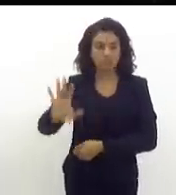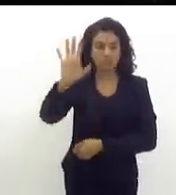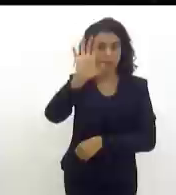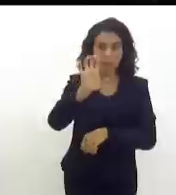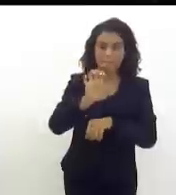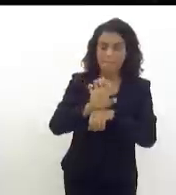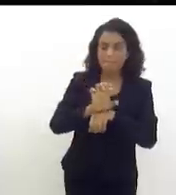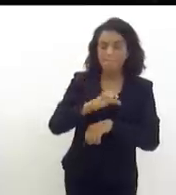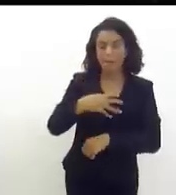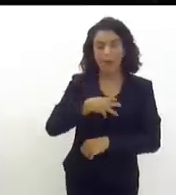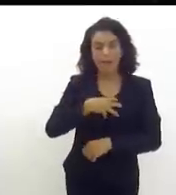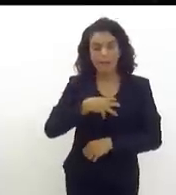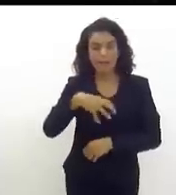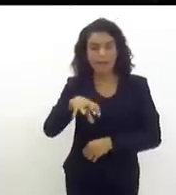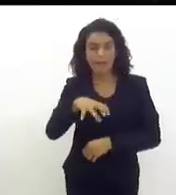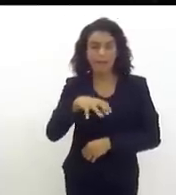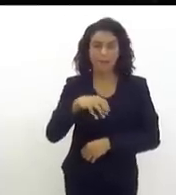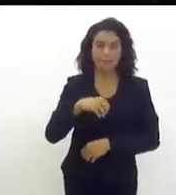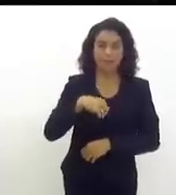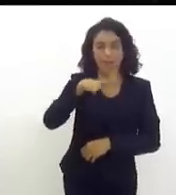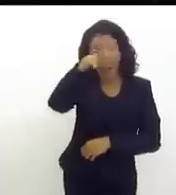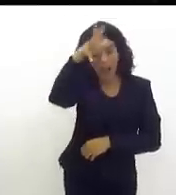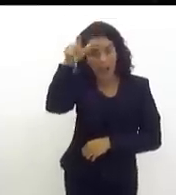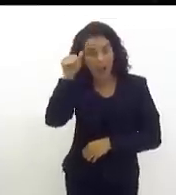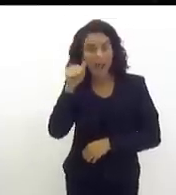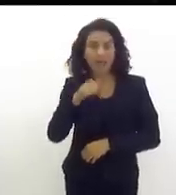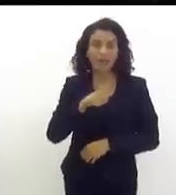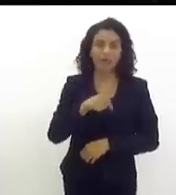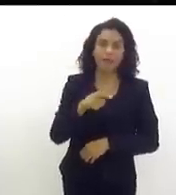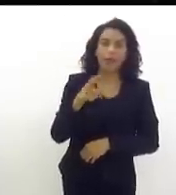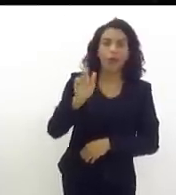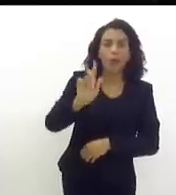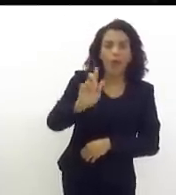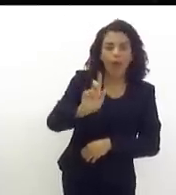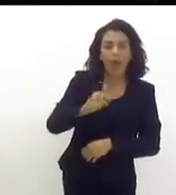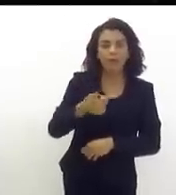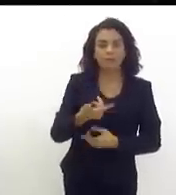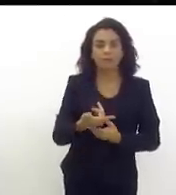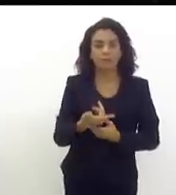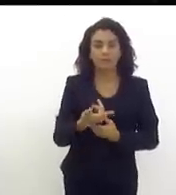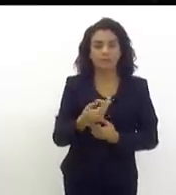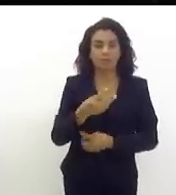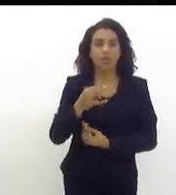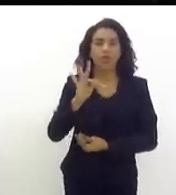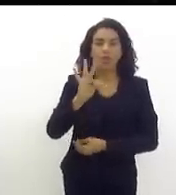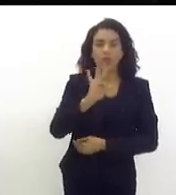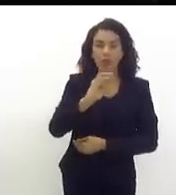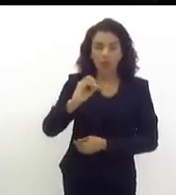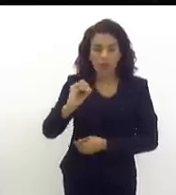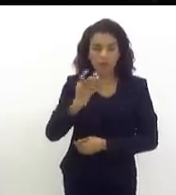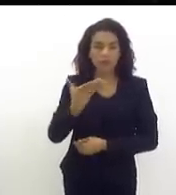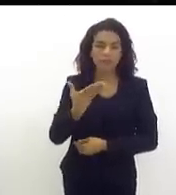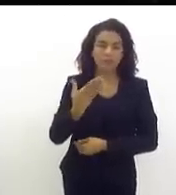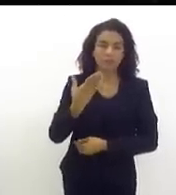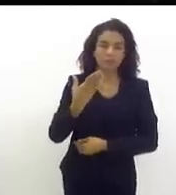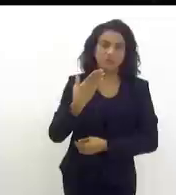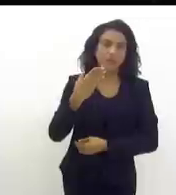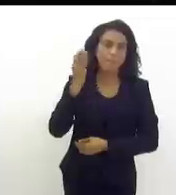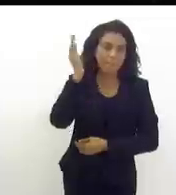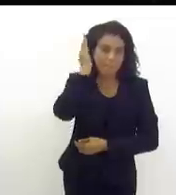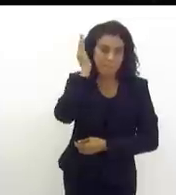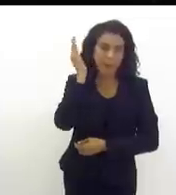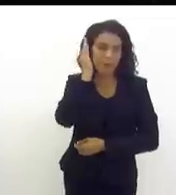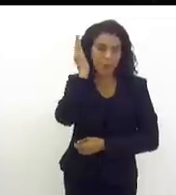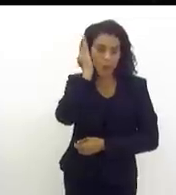Bahia Acre Goiás Tocantins Rondônia Mato Grosso do